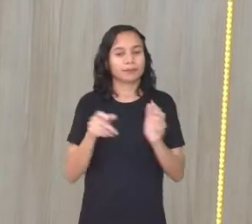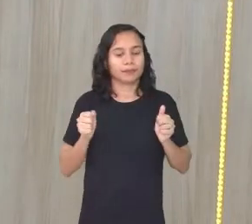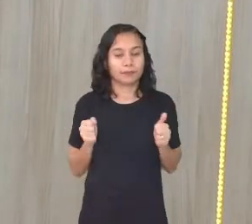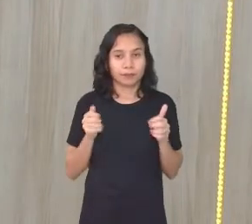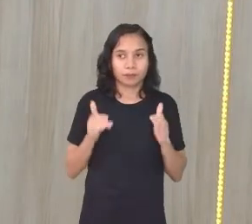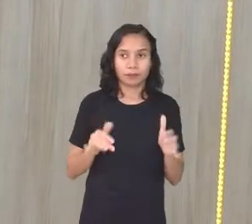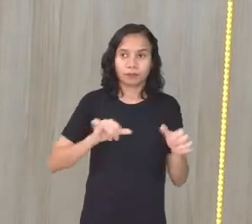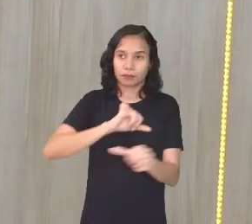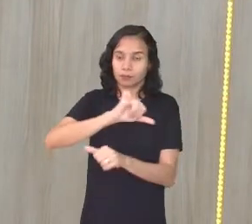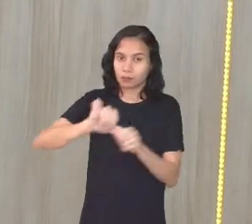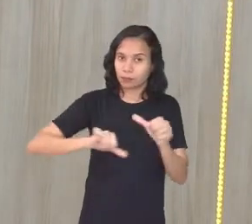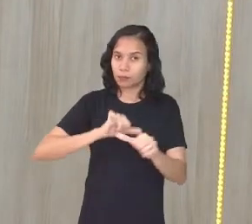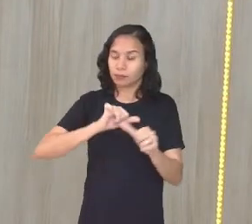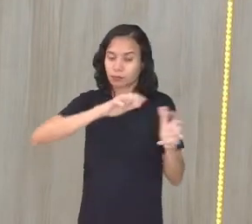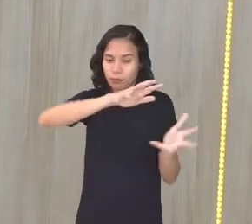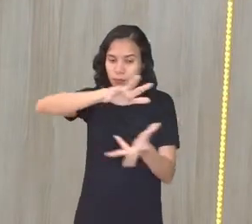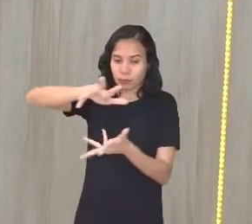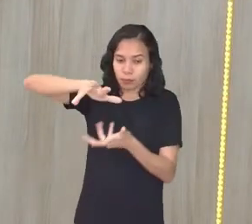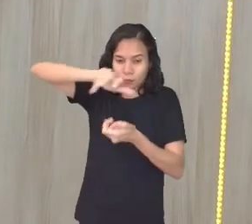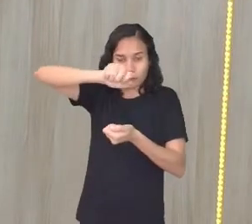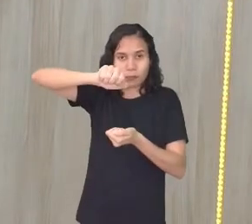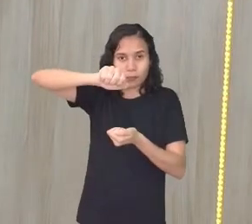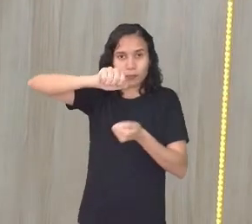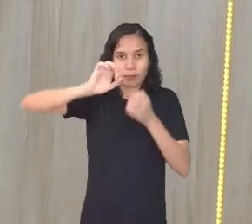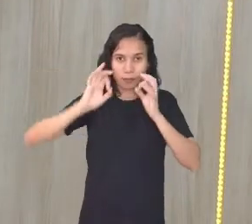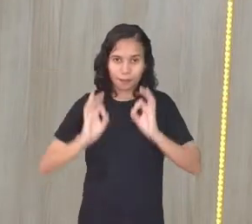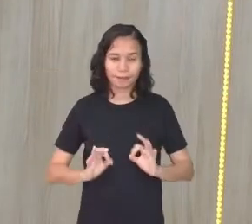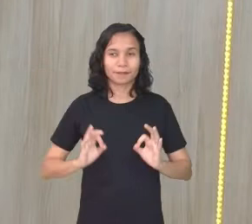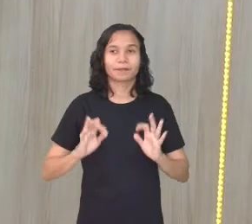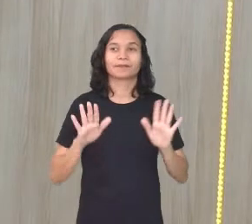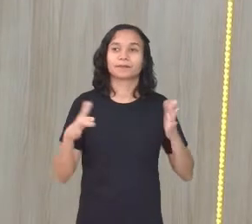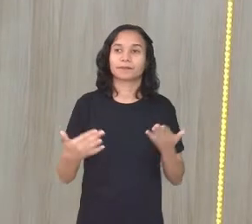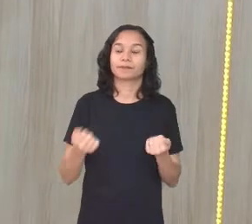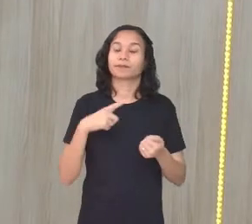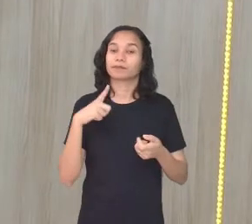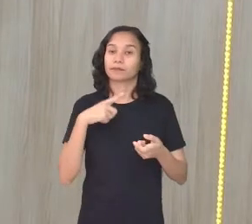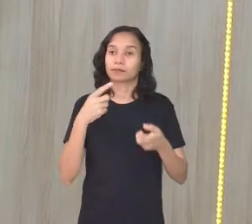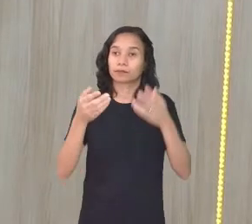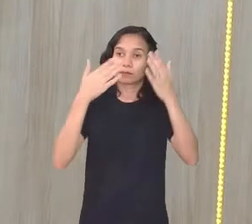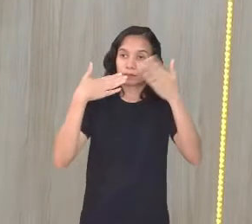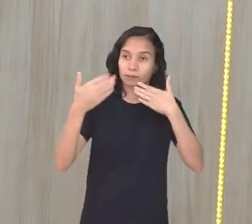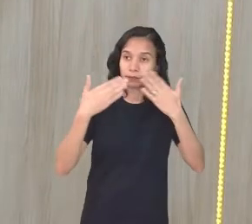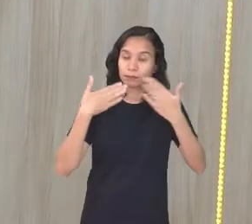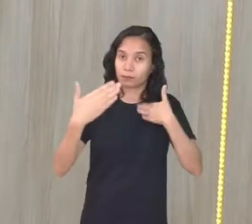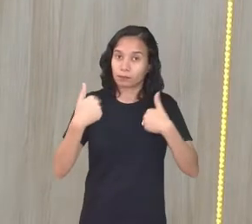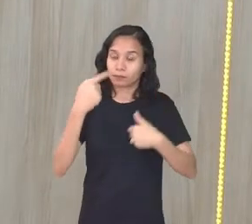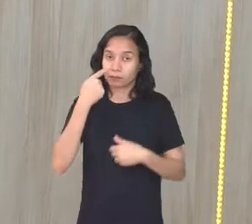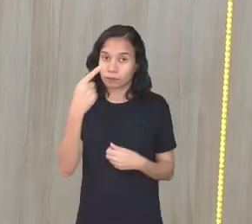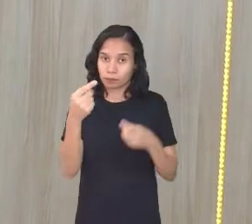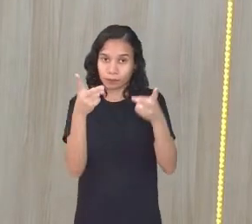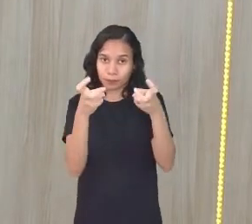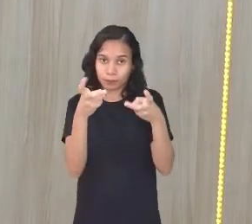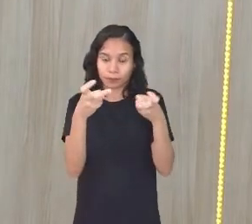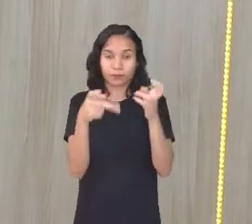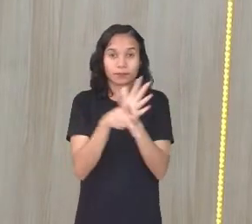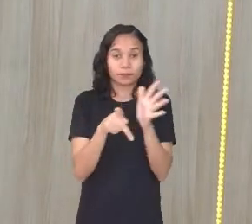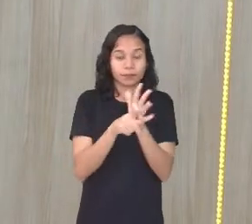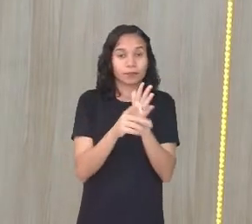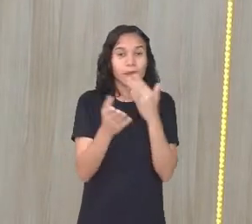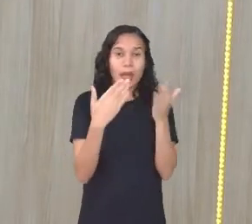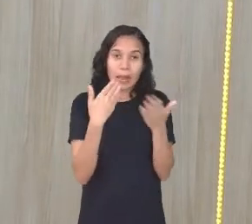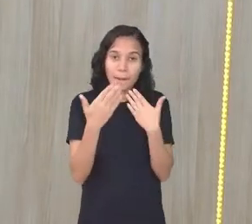e mudar o seu próprio mundo e o mundo do outro, tá? Então, debater é isso. E como vocês perceberam,